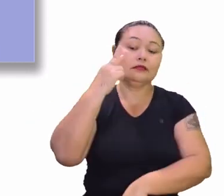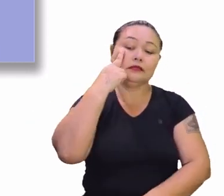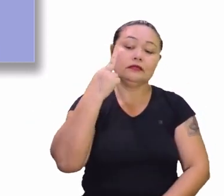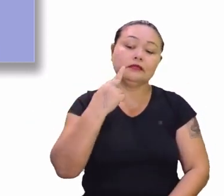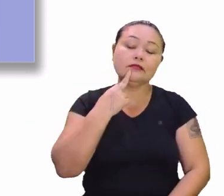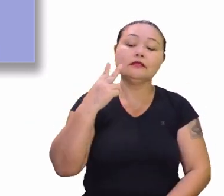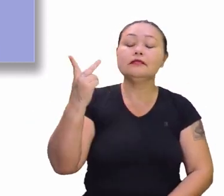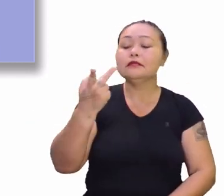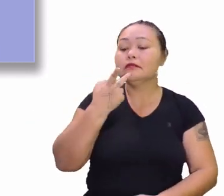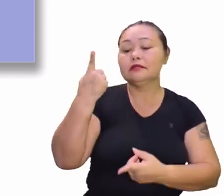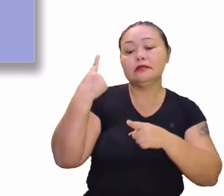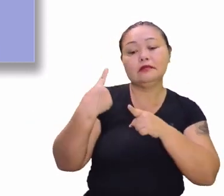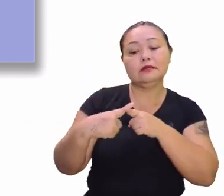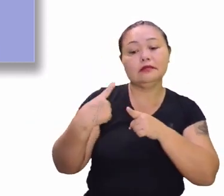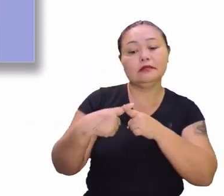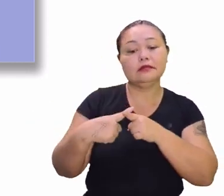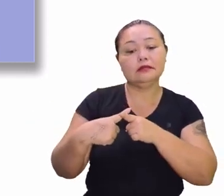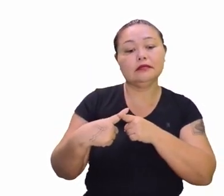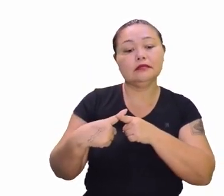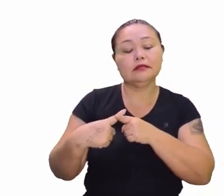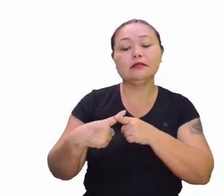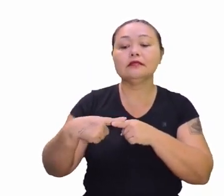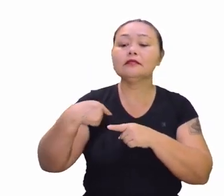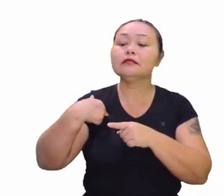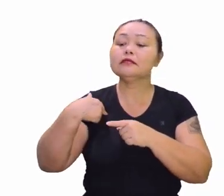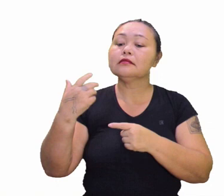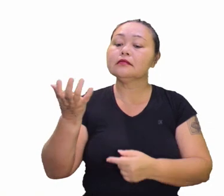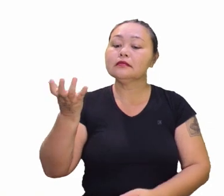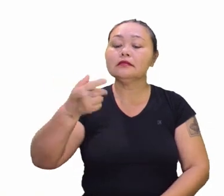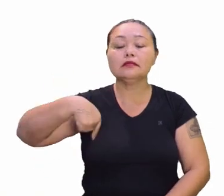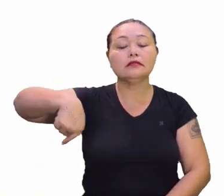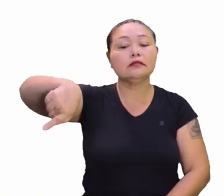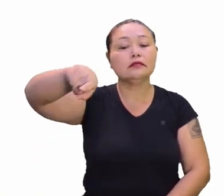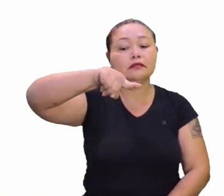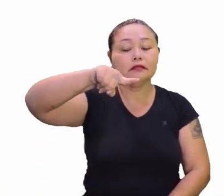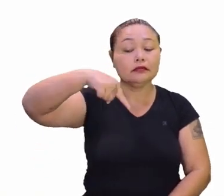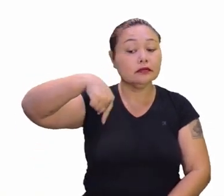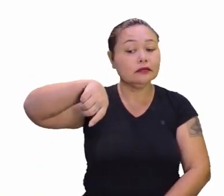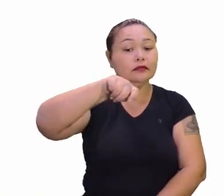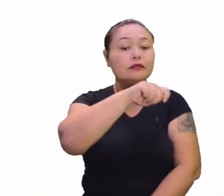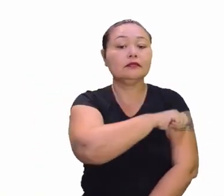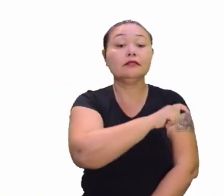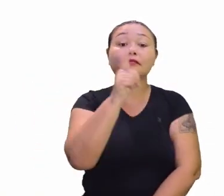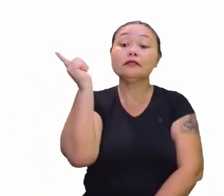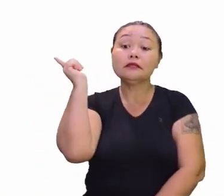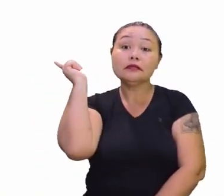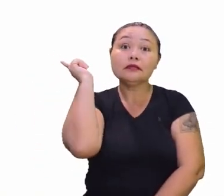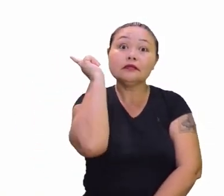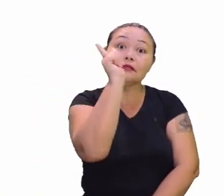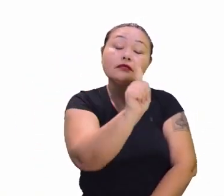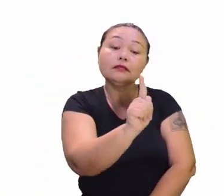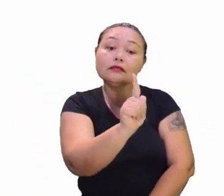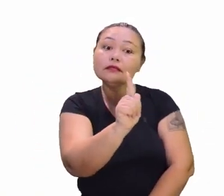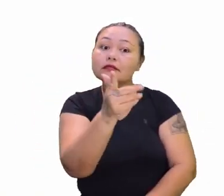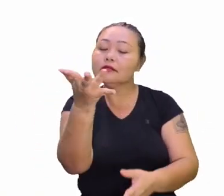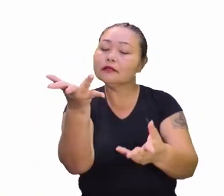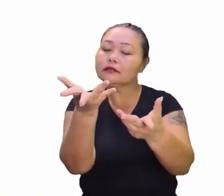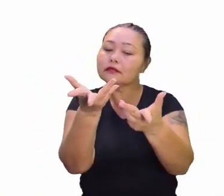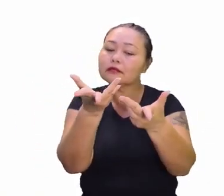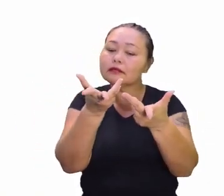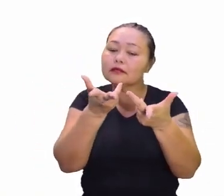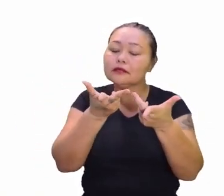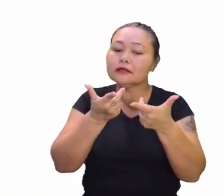vamos falar o porquê. Rogério, a gente sempre quer que os nossos queridos alunos alcancem